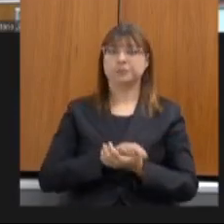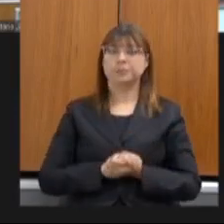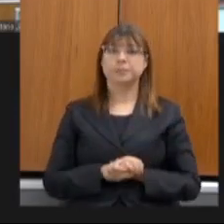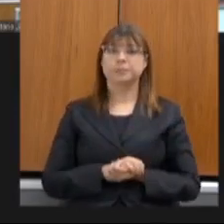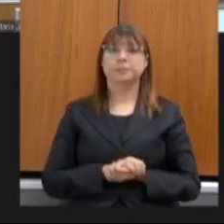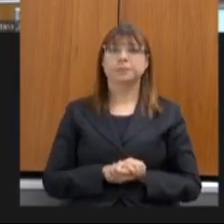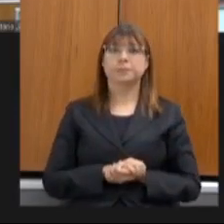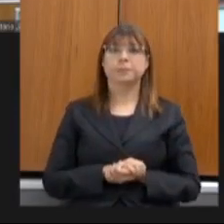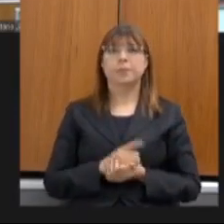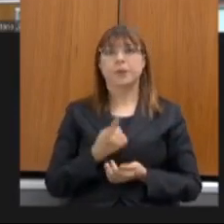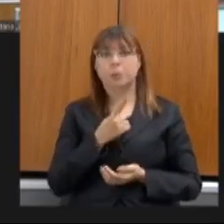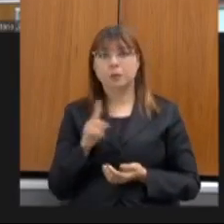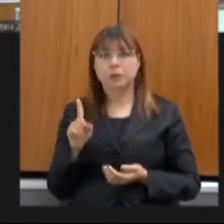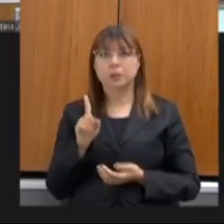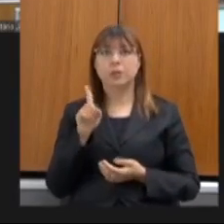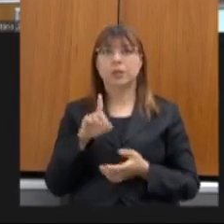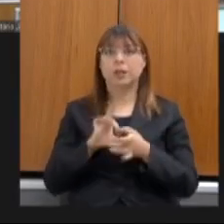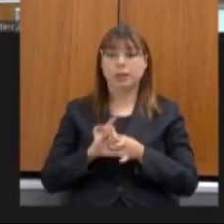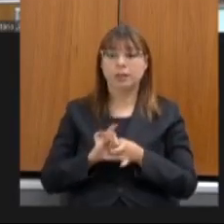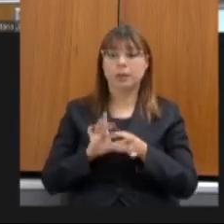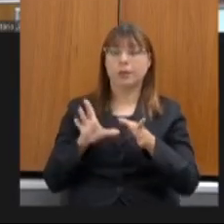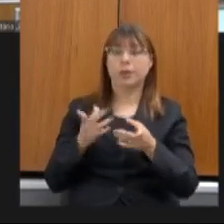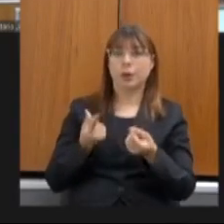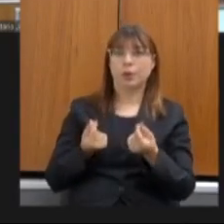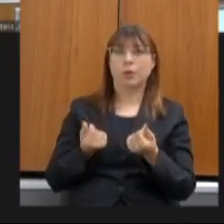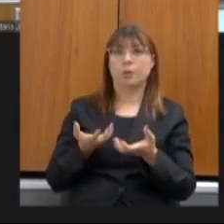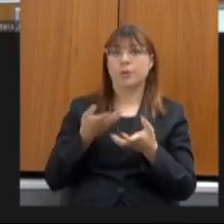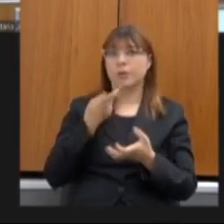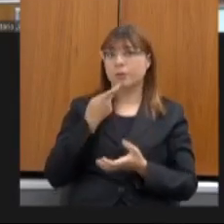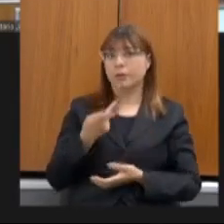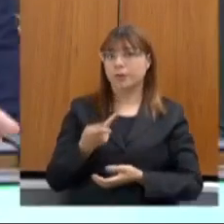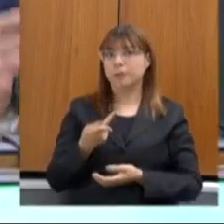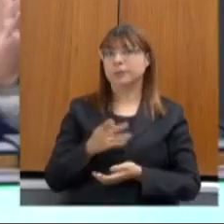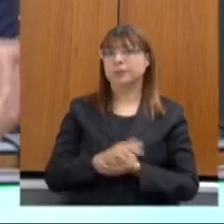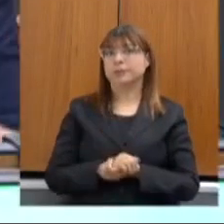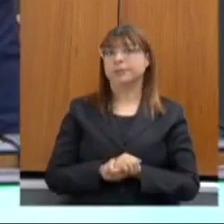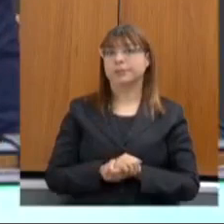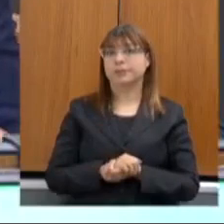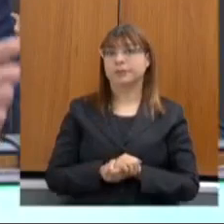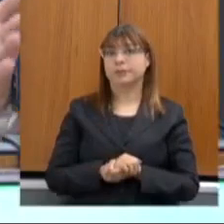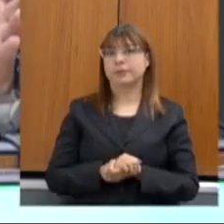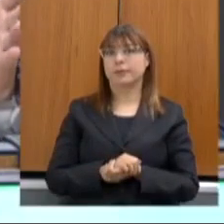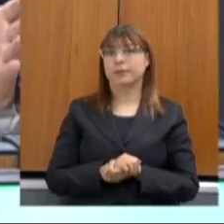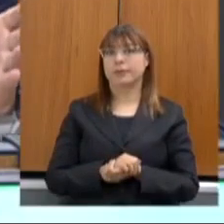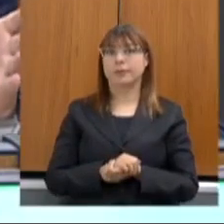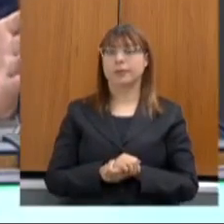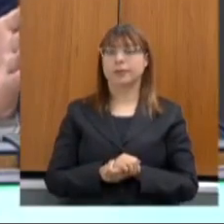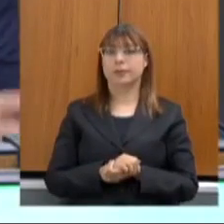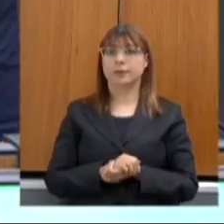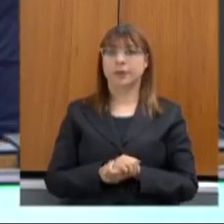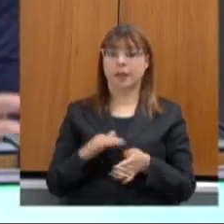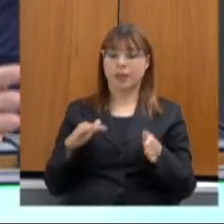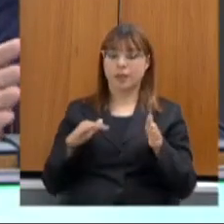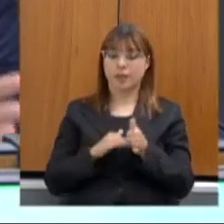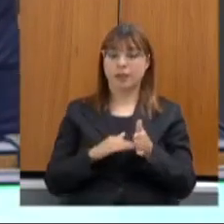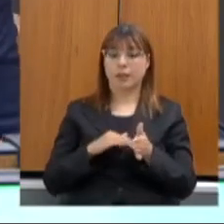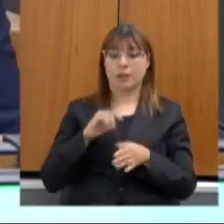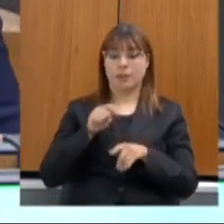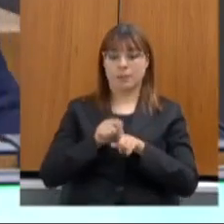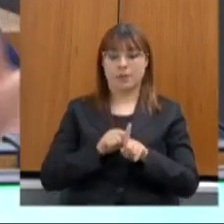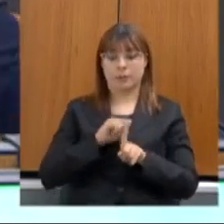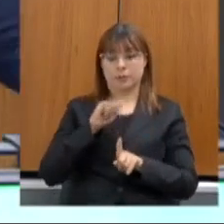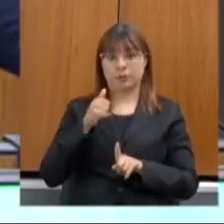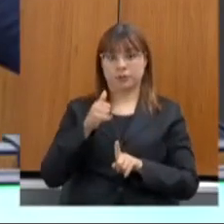e o Finn Liberdade Econômica eu queria dizer que até janeiro já a